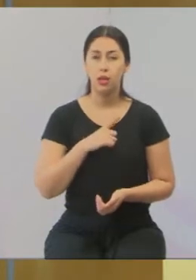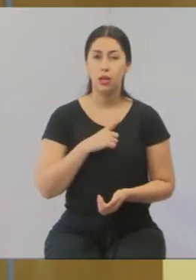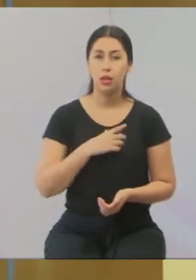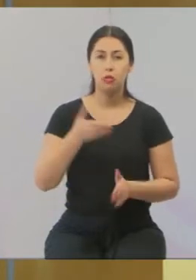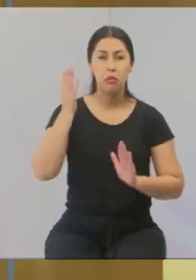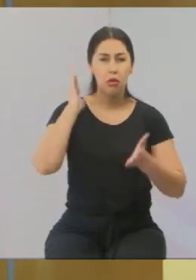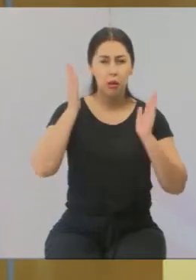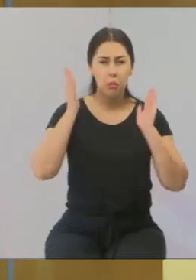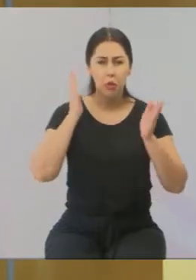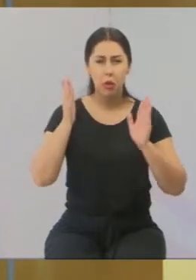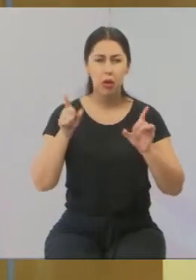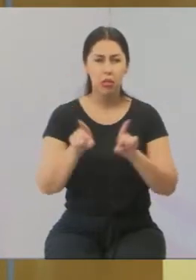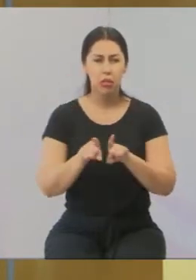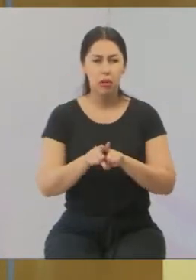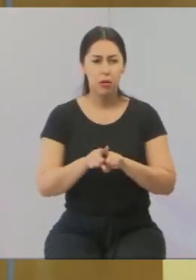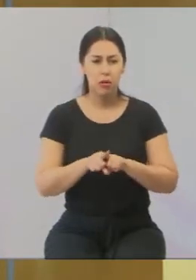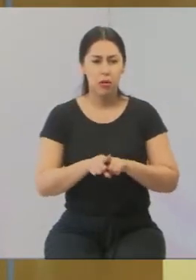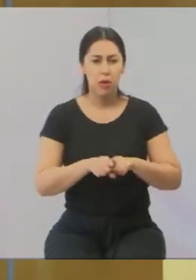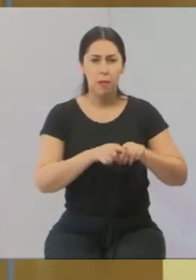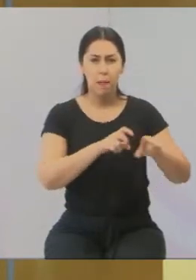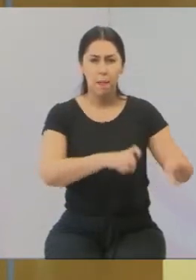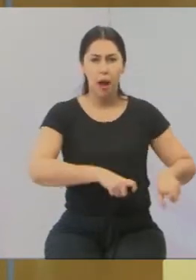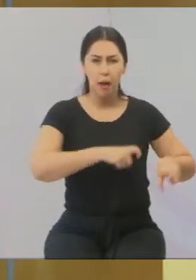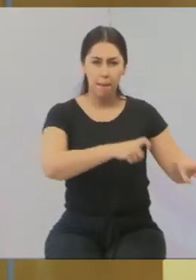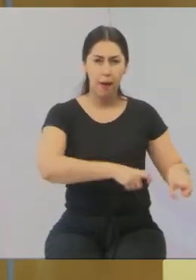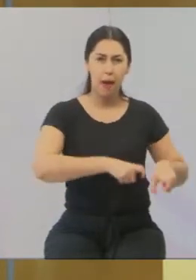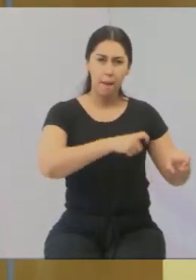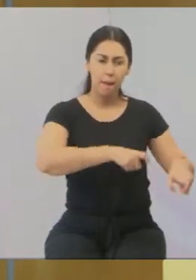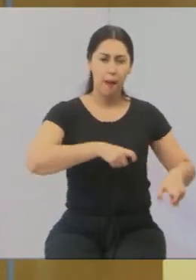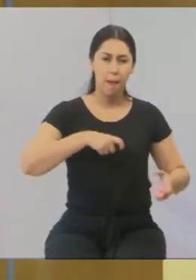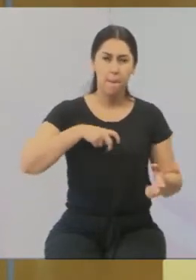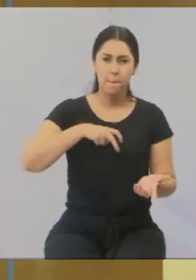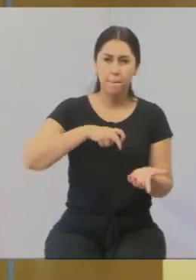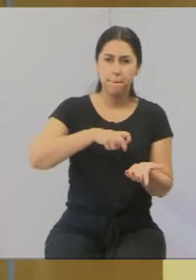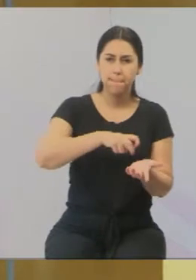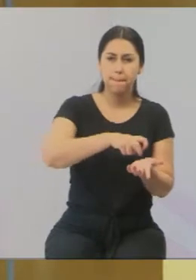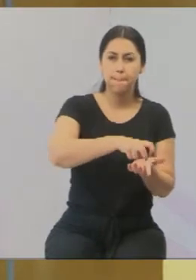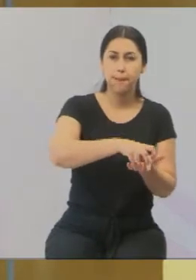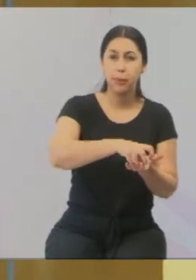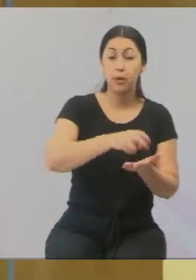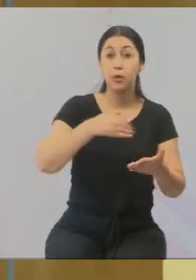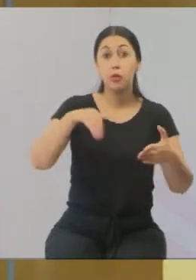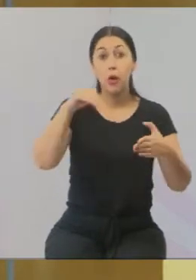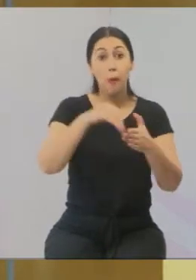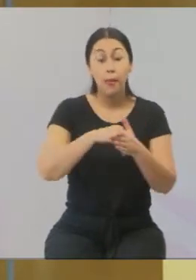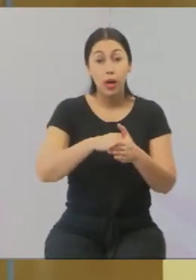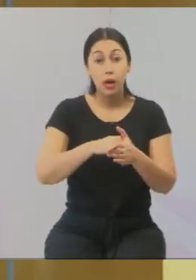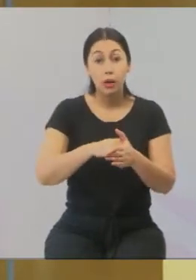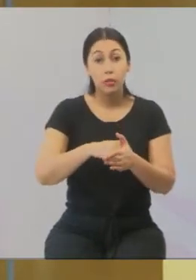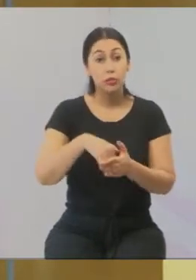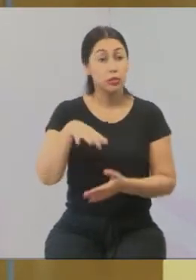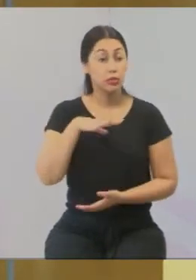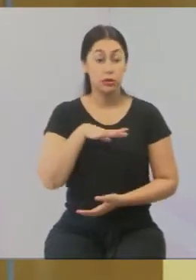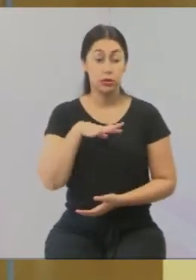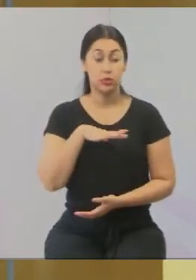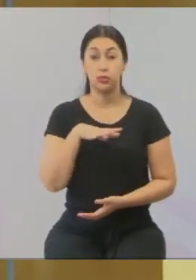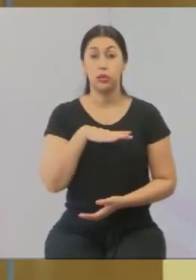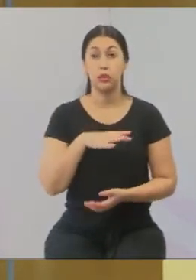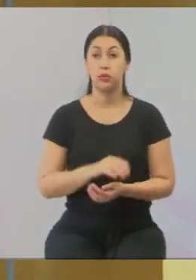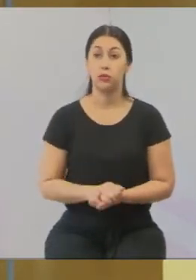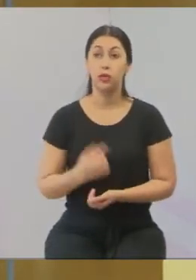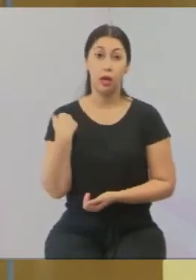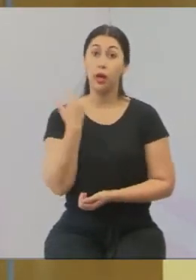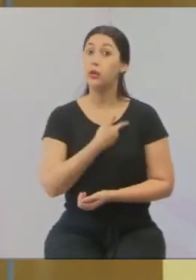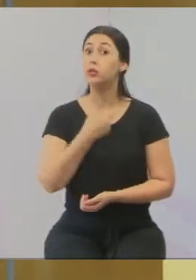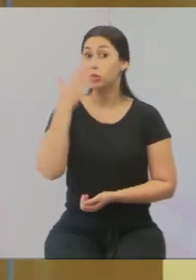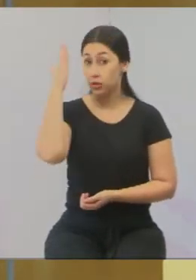pesadas, retroescavadeiras, pá carregadeiras, que tem andado pelo centro da cidade, Valmir. E nós sabemos que existe